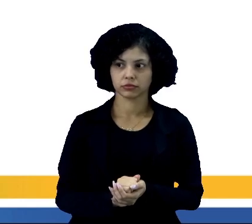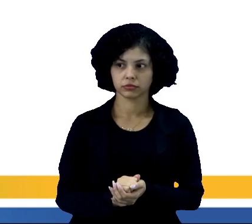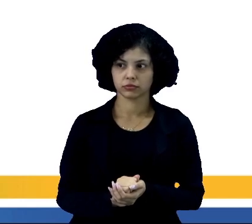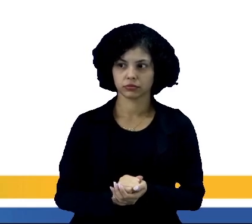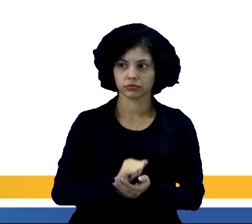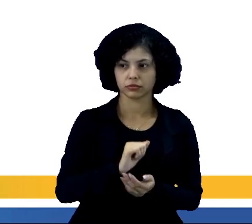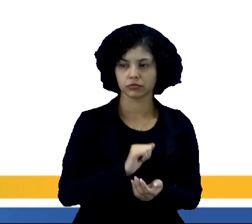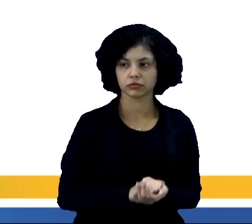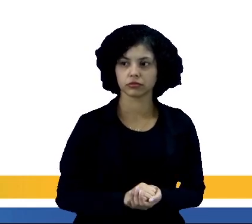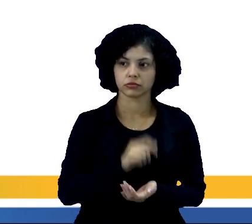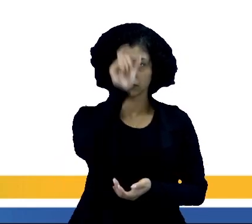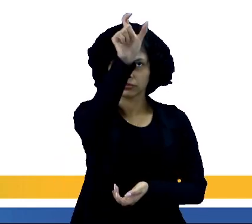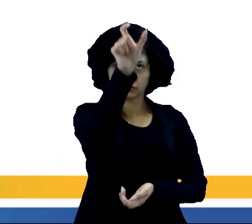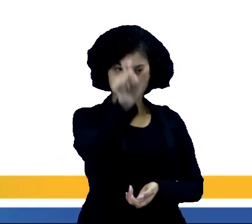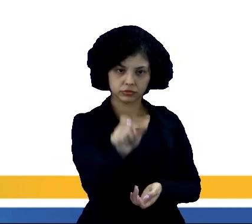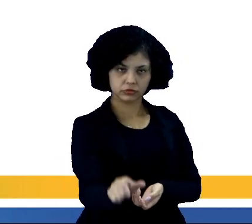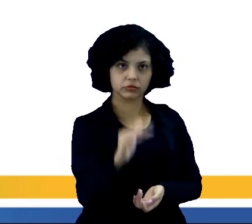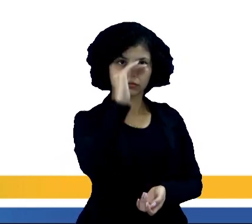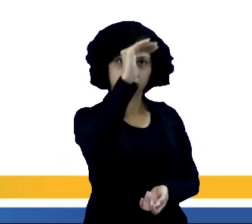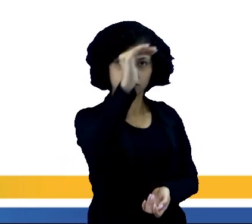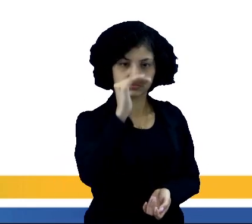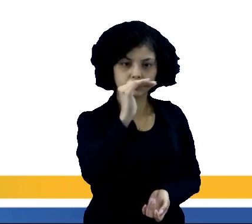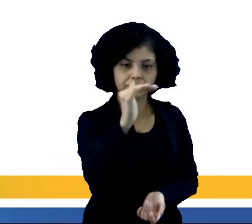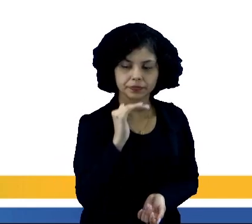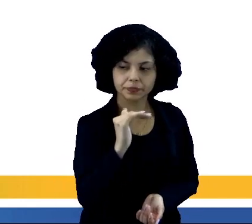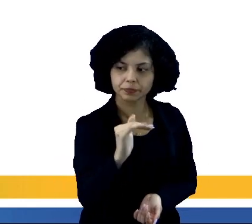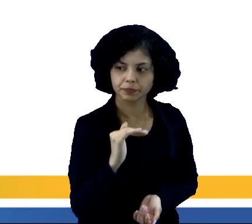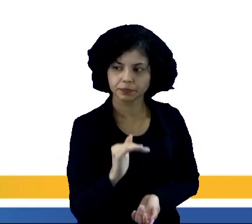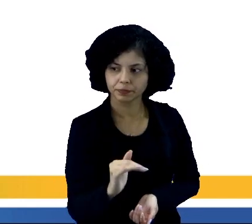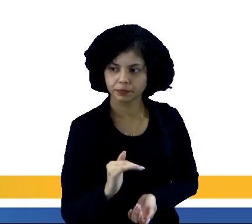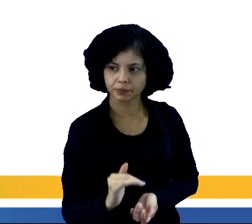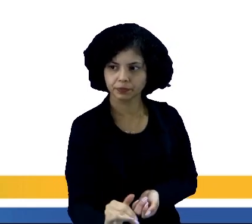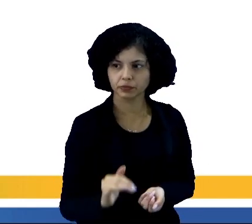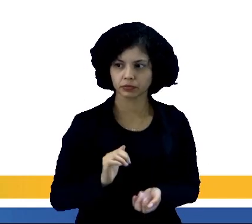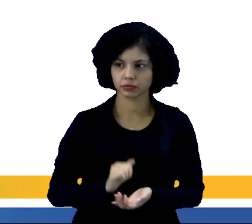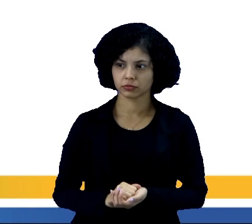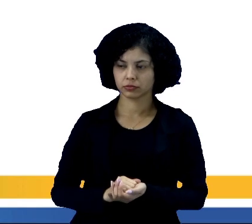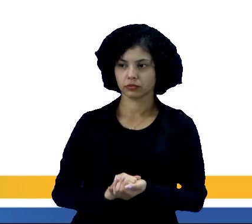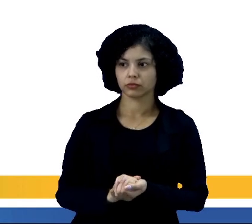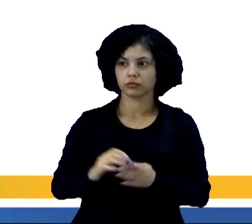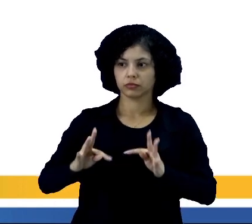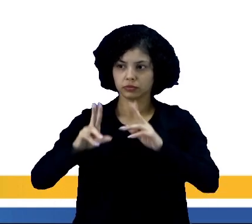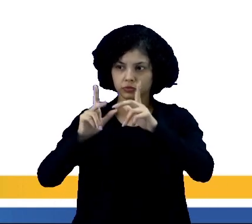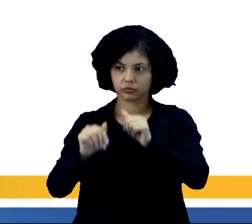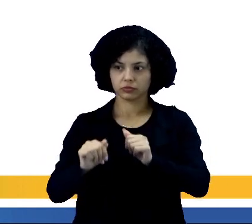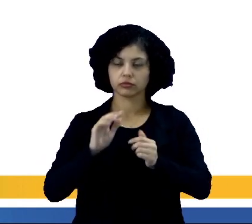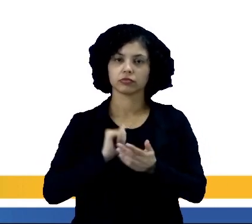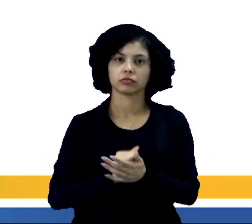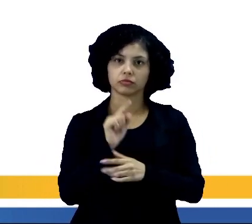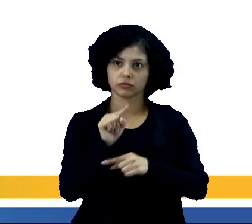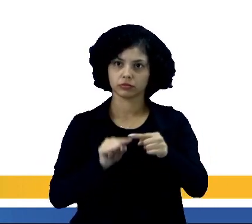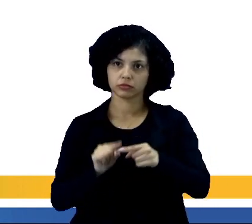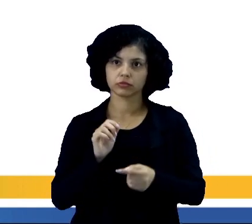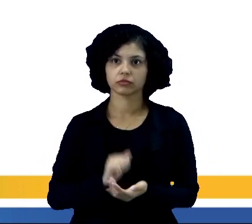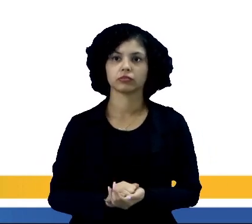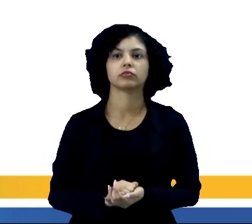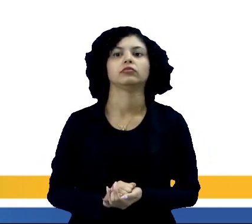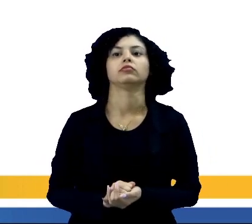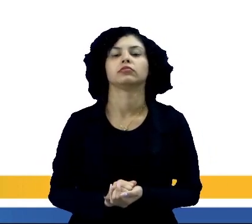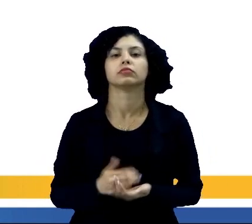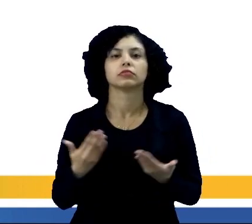coluna vertebral, tem toda a divisão óssea, aí, região cervical, torácica, lombar, sacro e